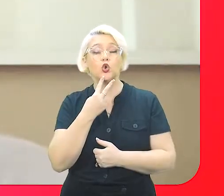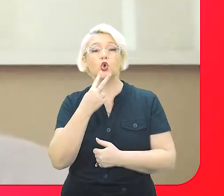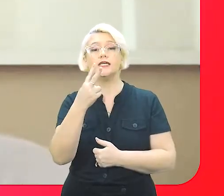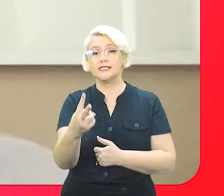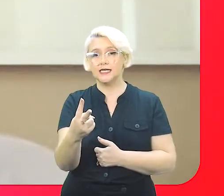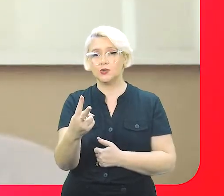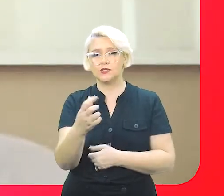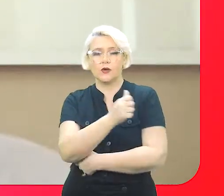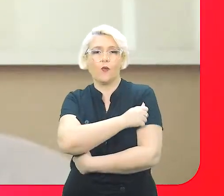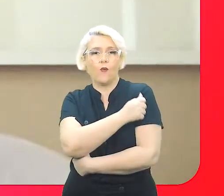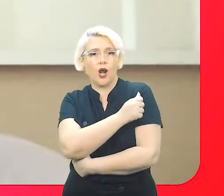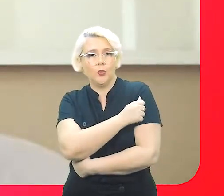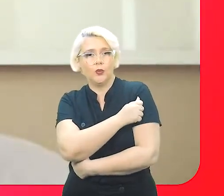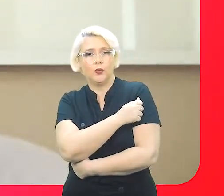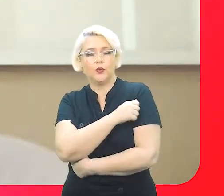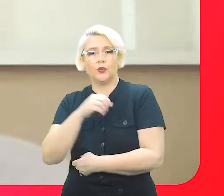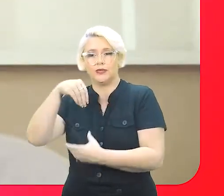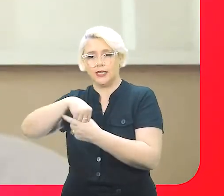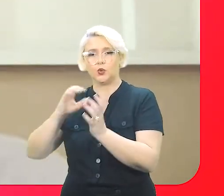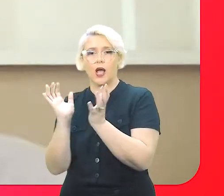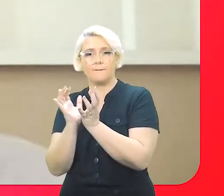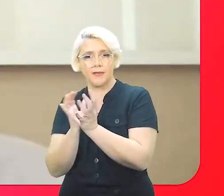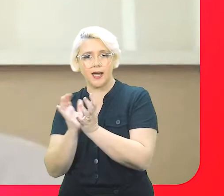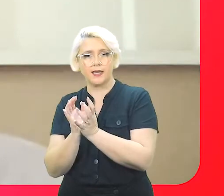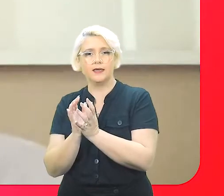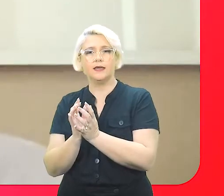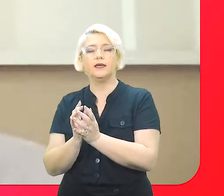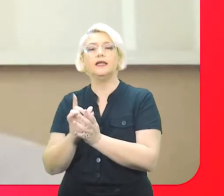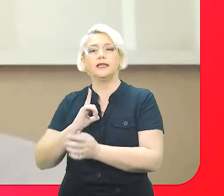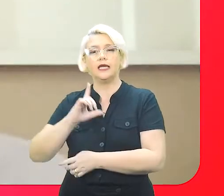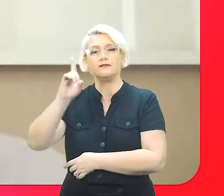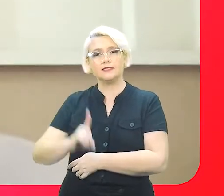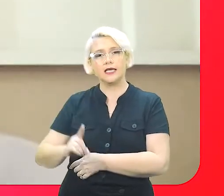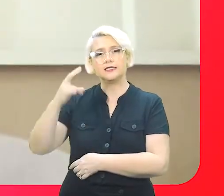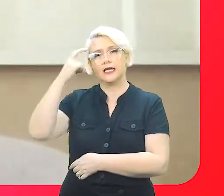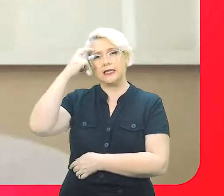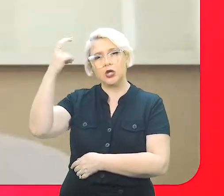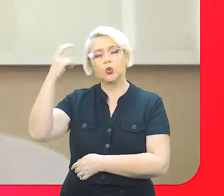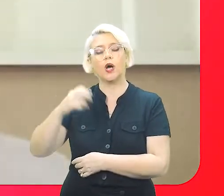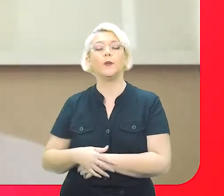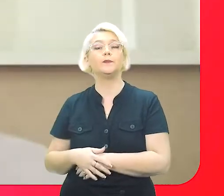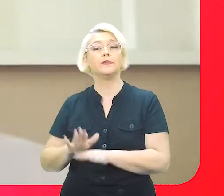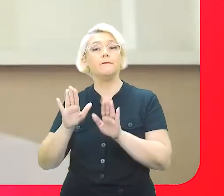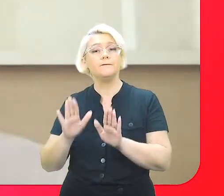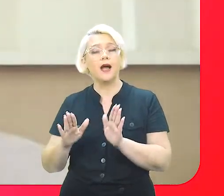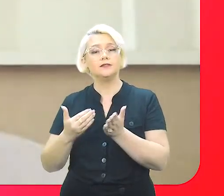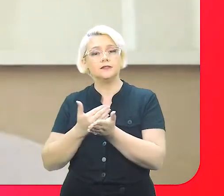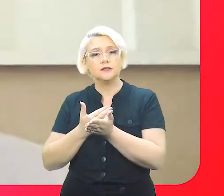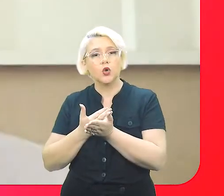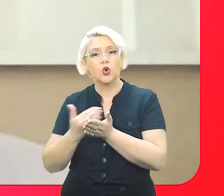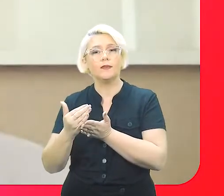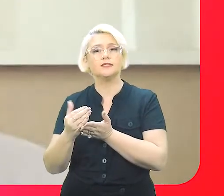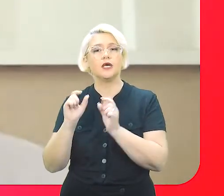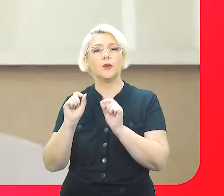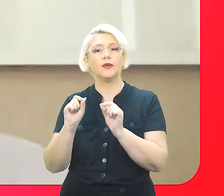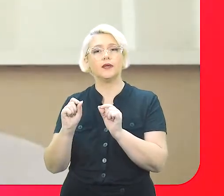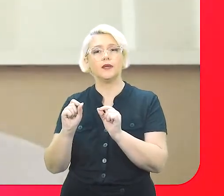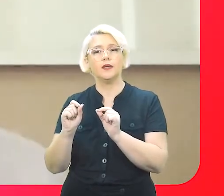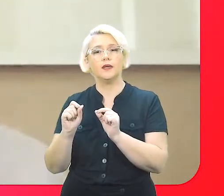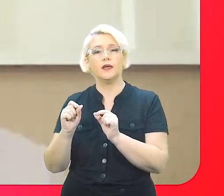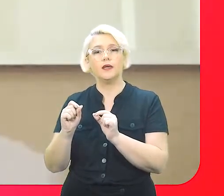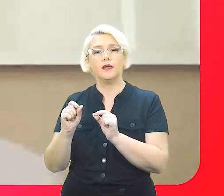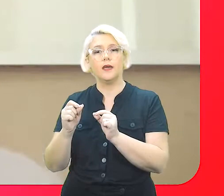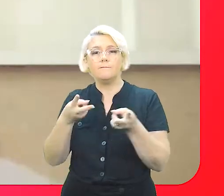com alunos da APAE, deficientes intelectuais, mas a partir de uma solicitação do